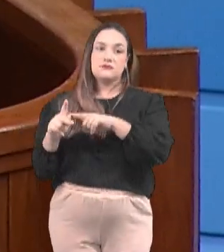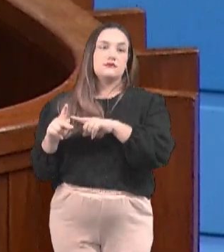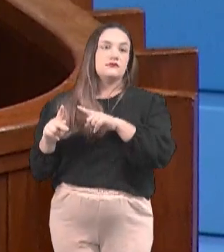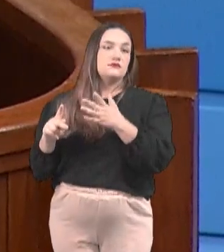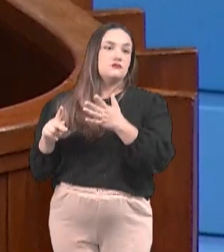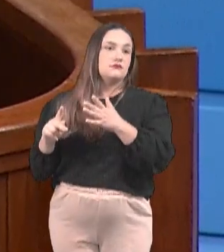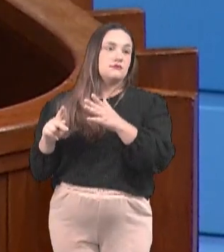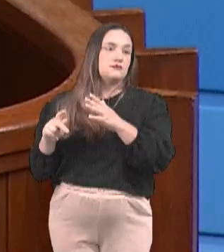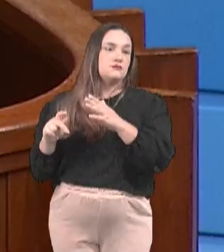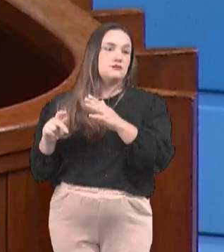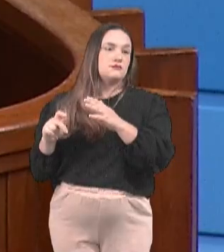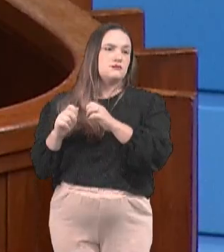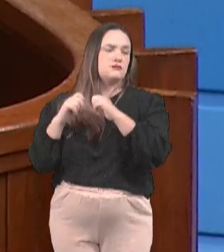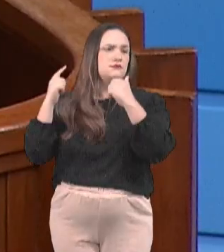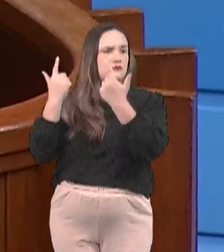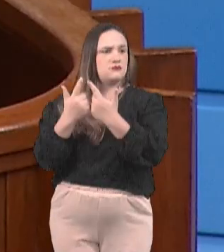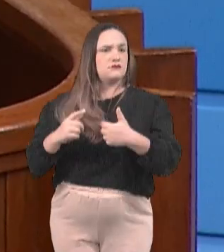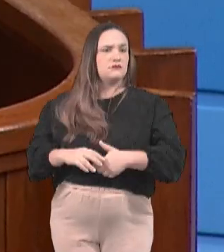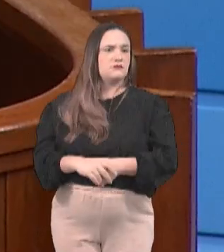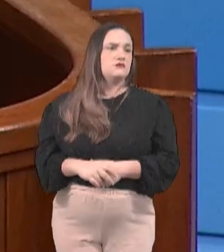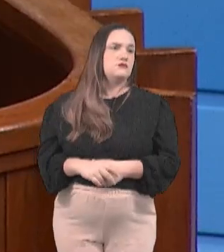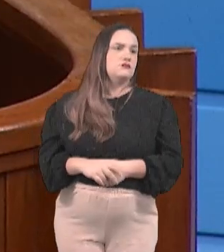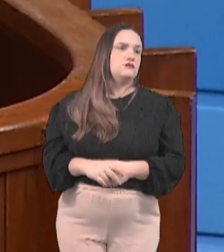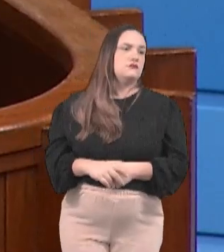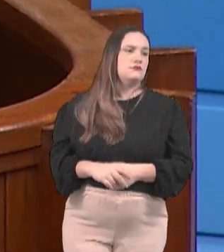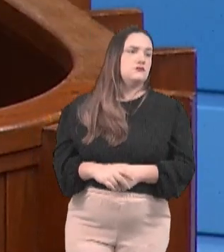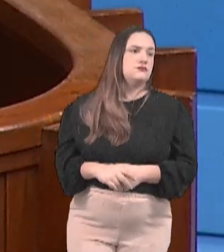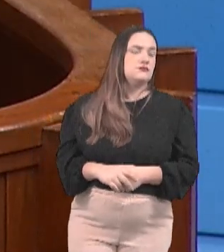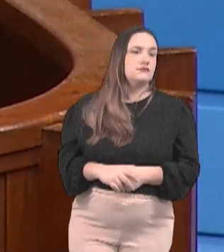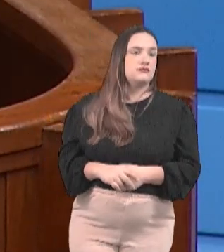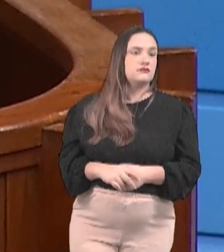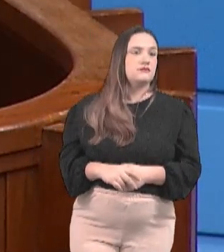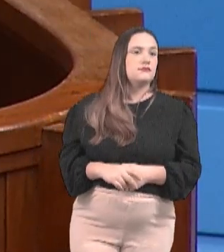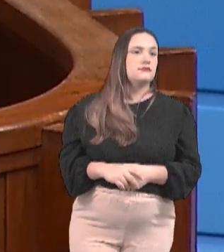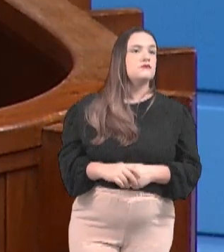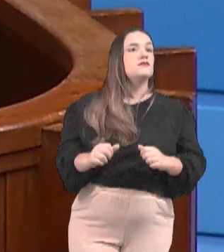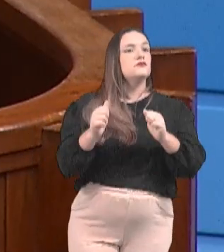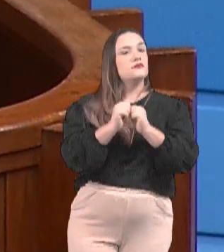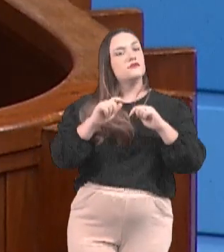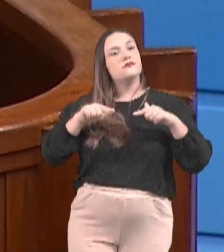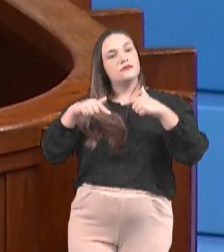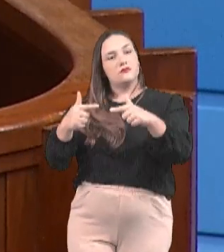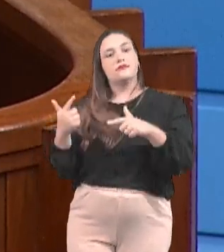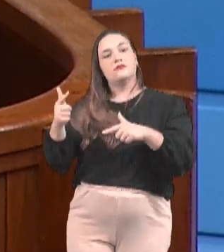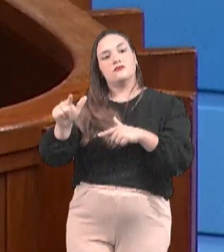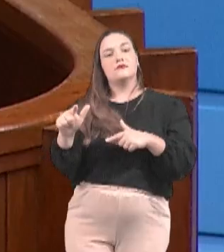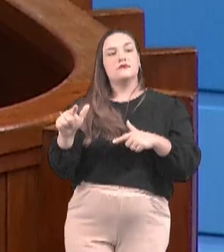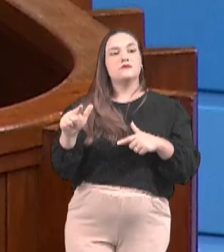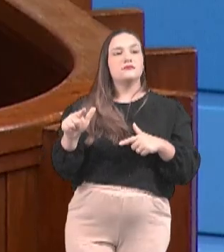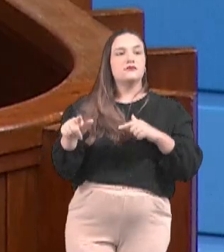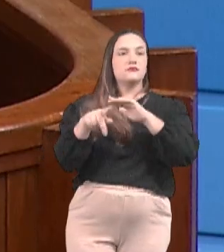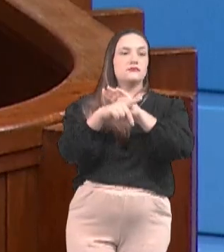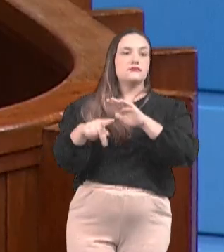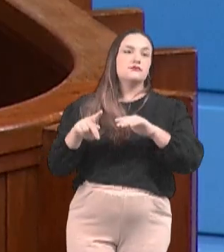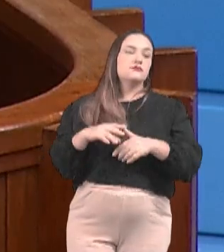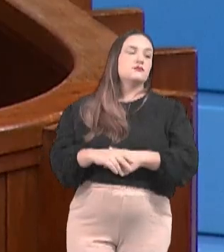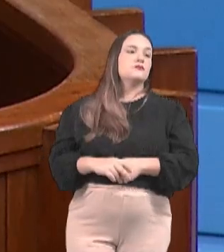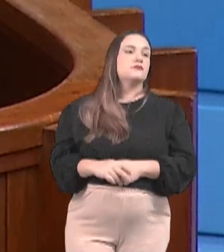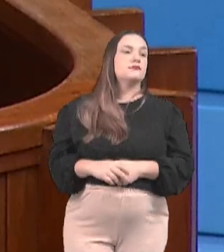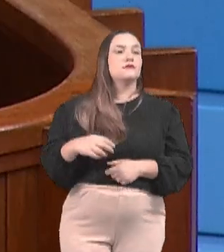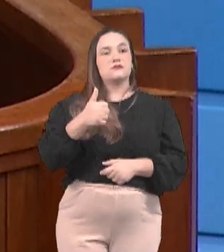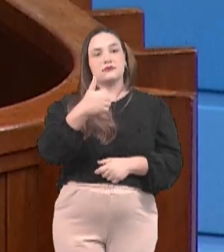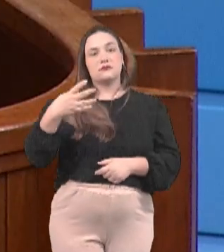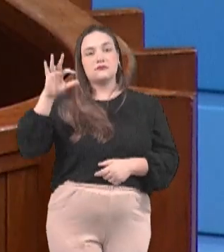Assembleia Legislativa, que juntos somam-se à luta dos demais aposentados, na luta contra os 14%, e